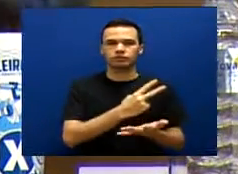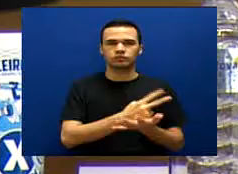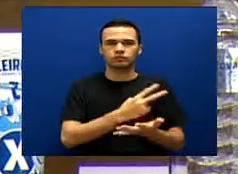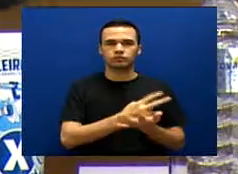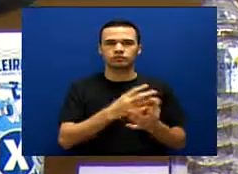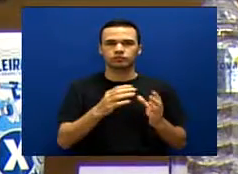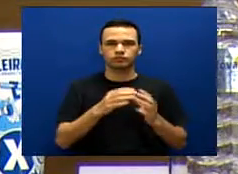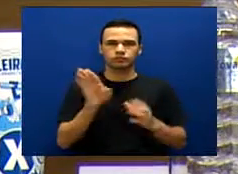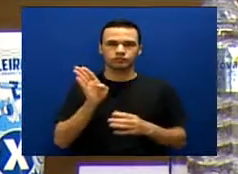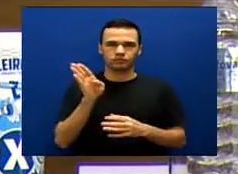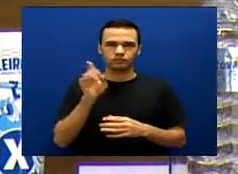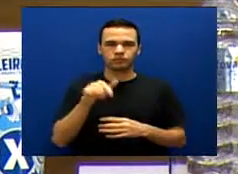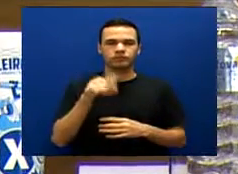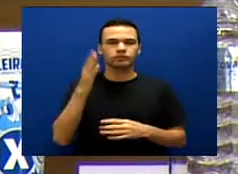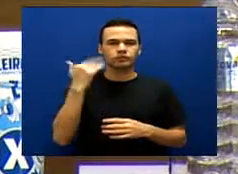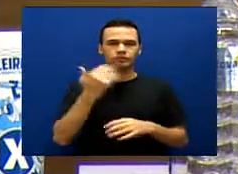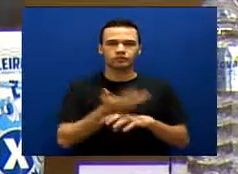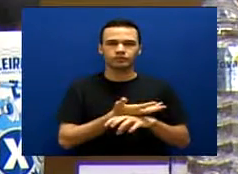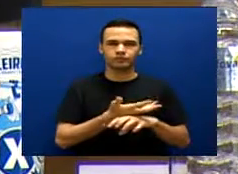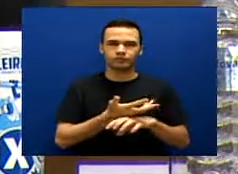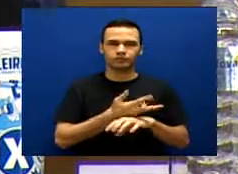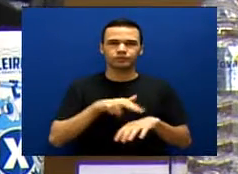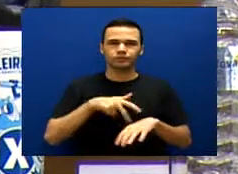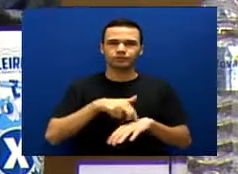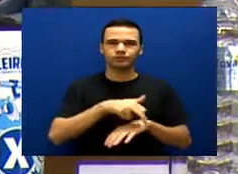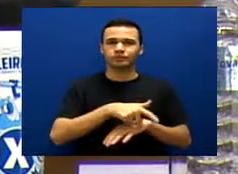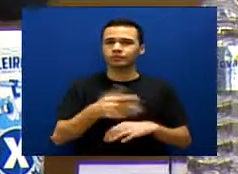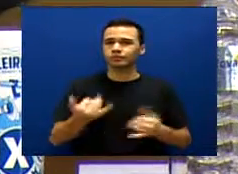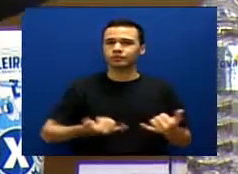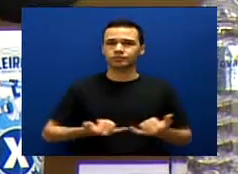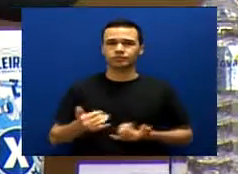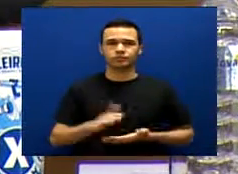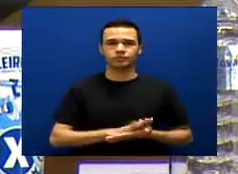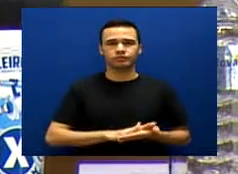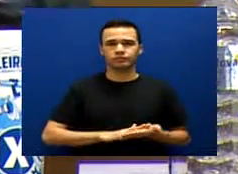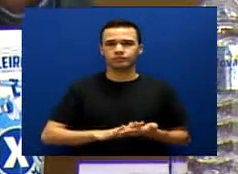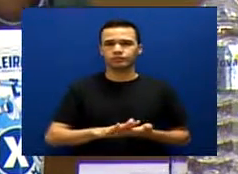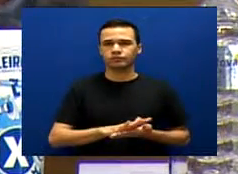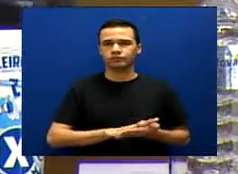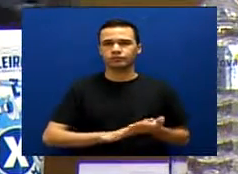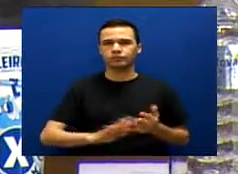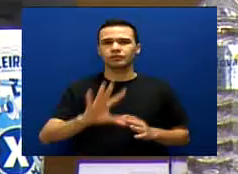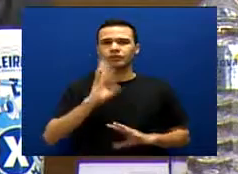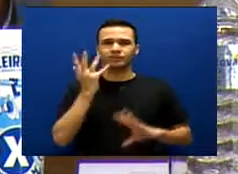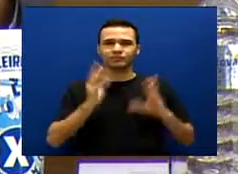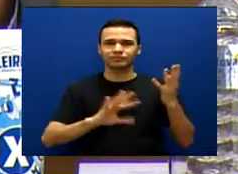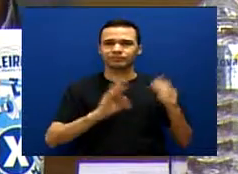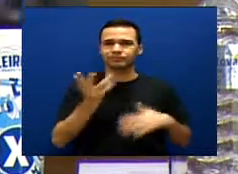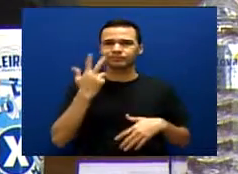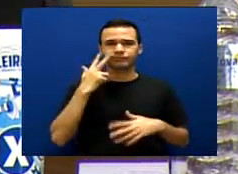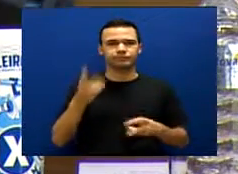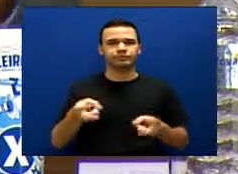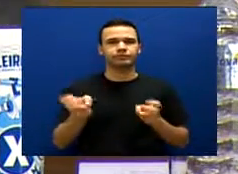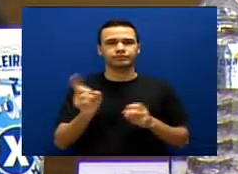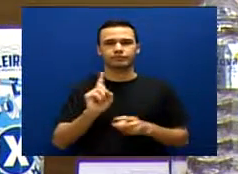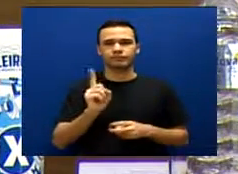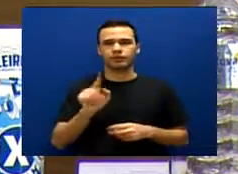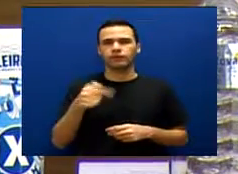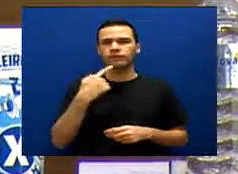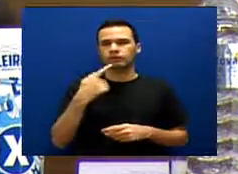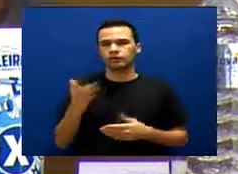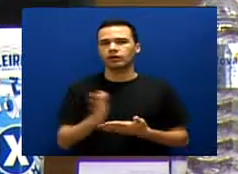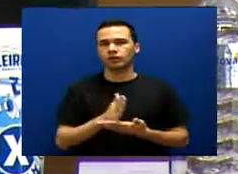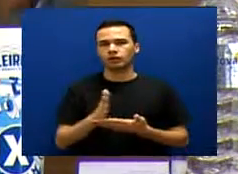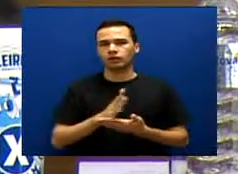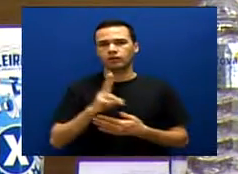eu estava no gramado, dessa vez dentro do campo fazendo, e não recebi todas as informações, e ali acontecem muitas coisas que a gente passou desapercebido. Eu citei o nome de